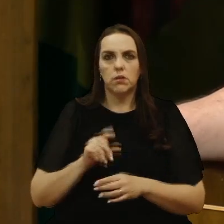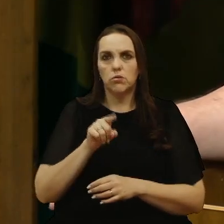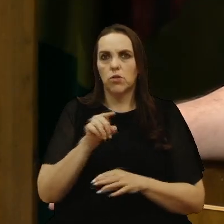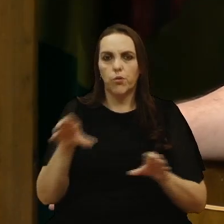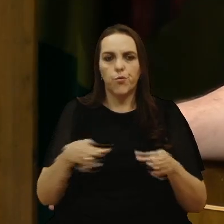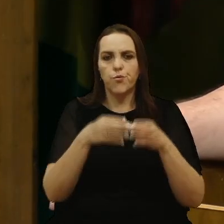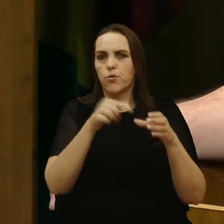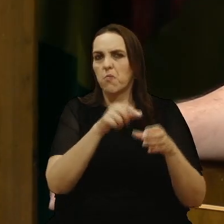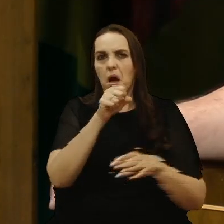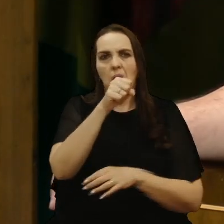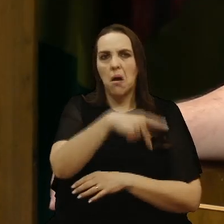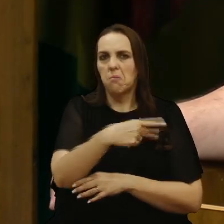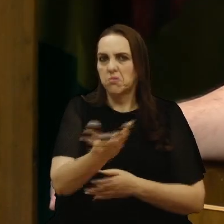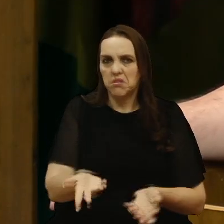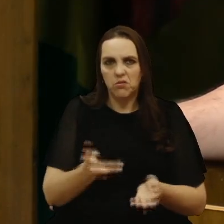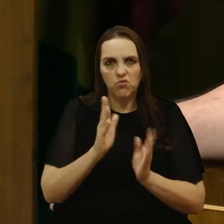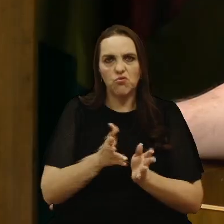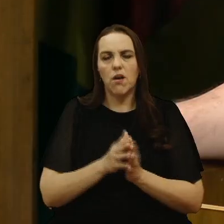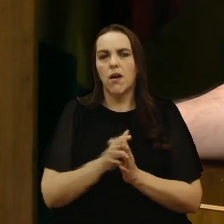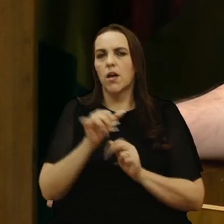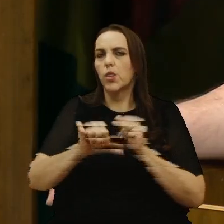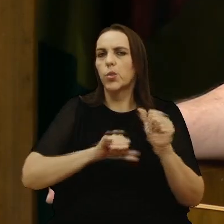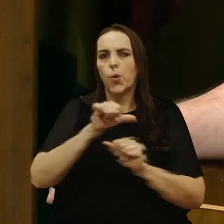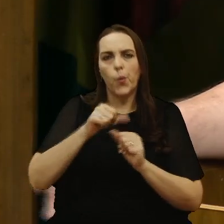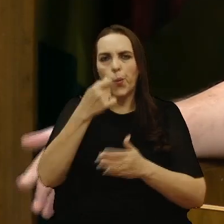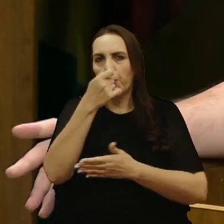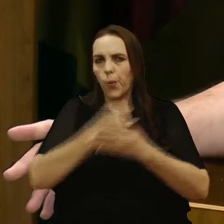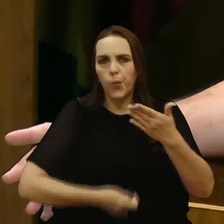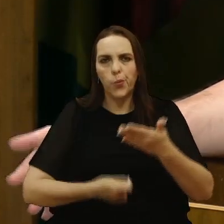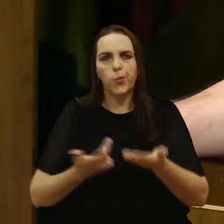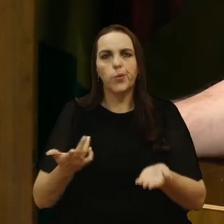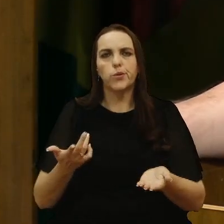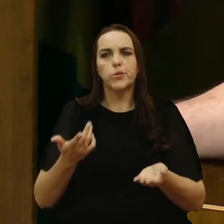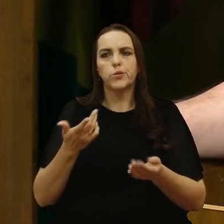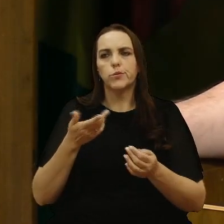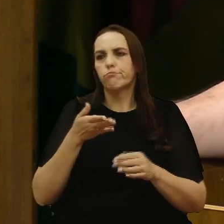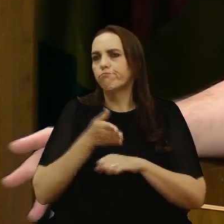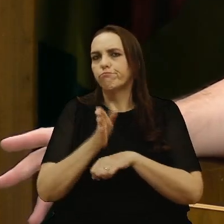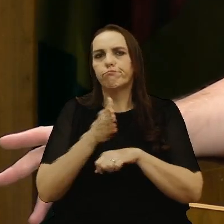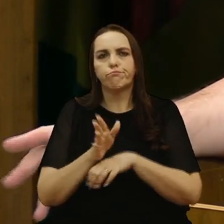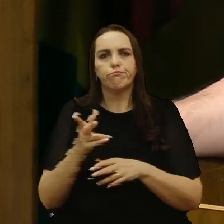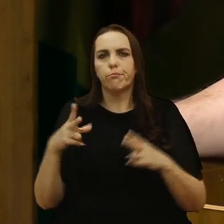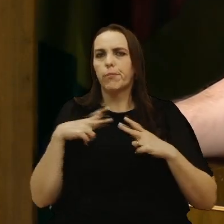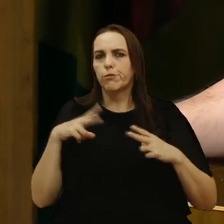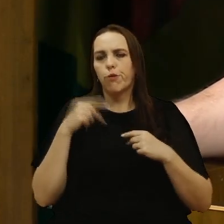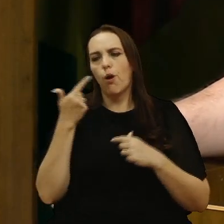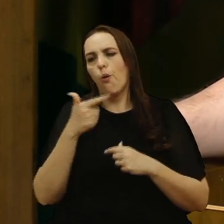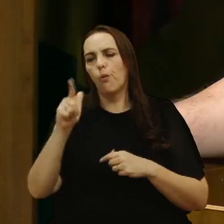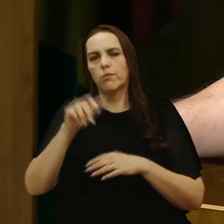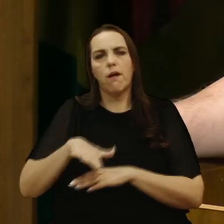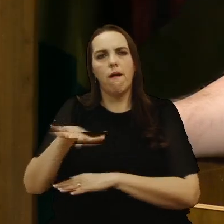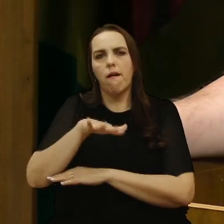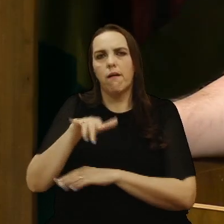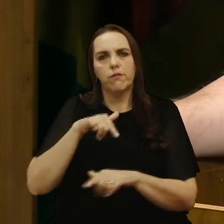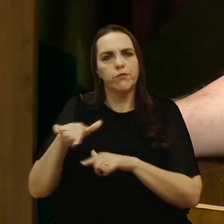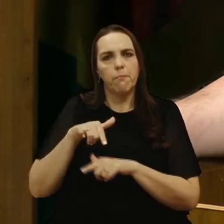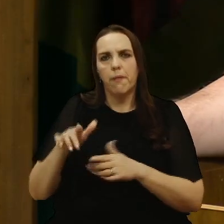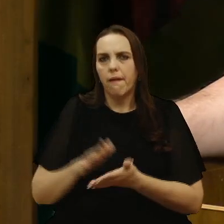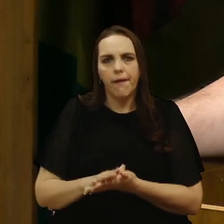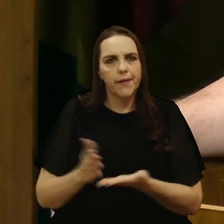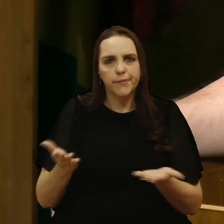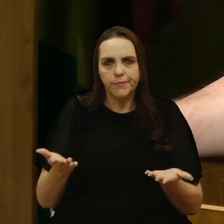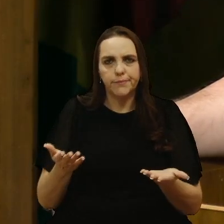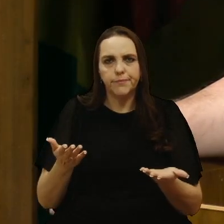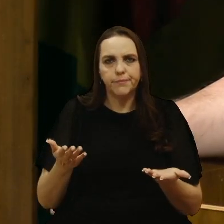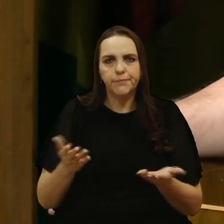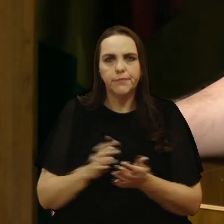estar aposentado, ter trocado de concurso, ter ingressado na iniciativa privada em outra área, Tenente Cristiano Becker, e